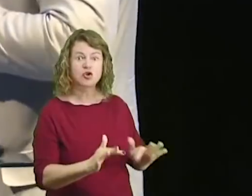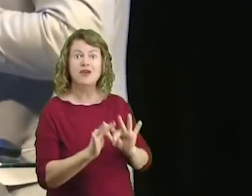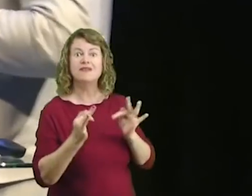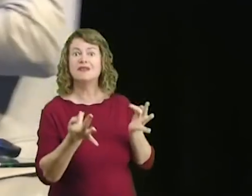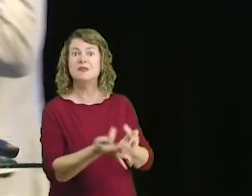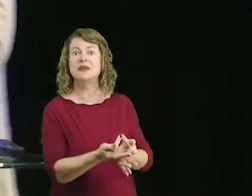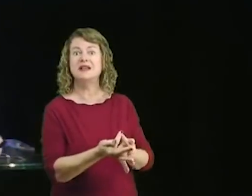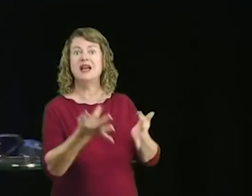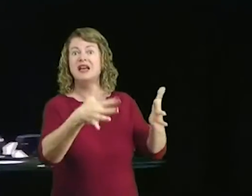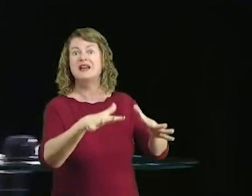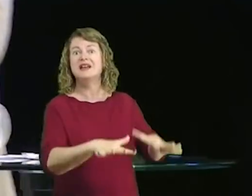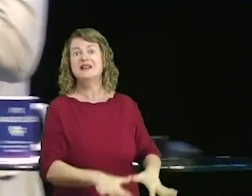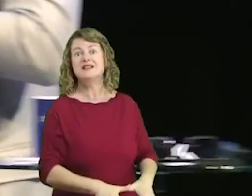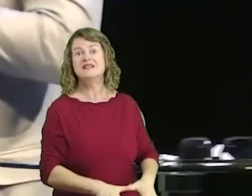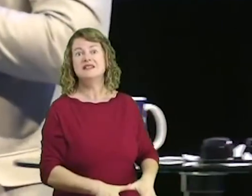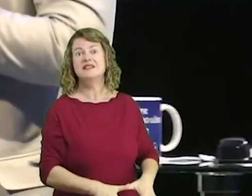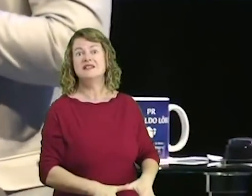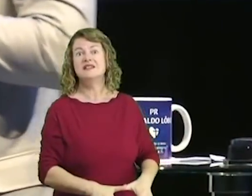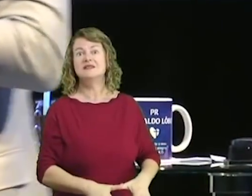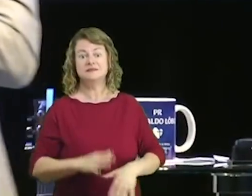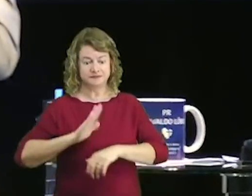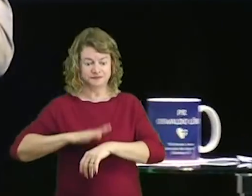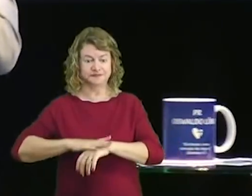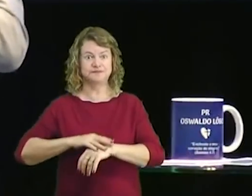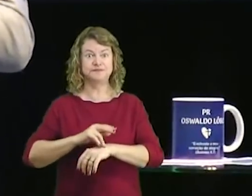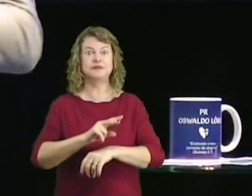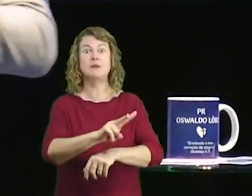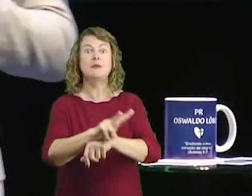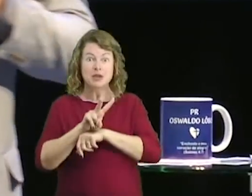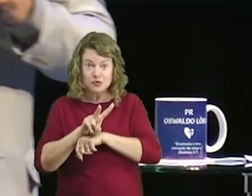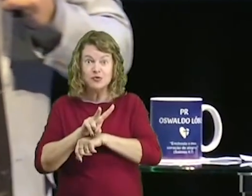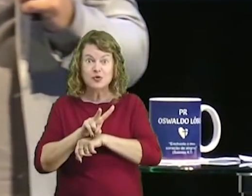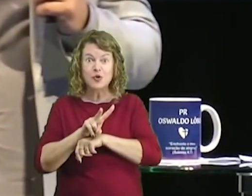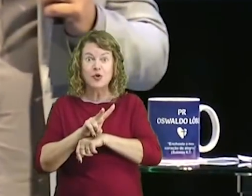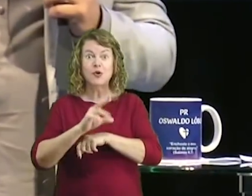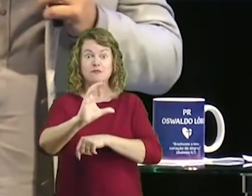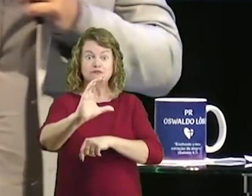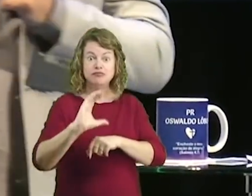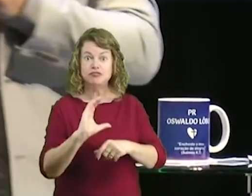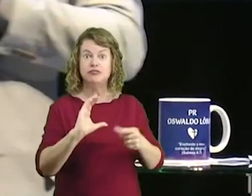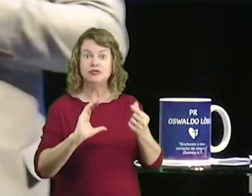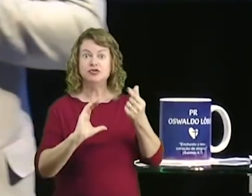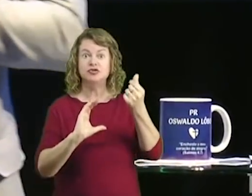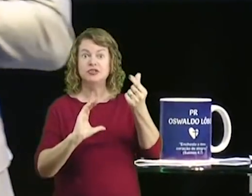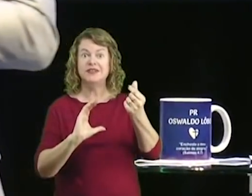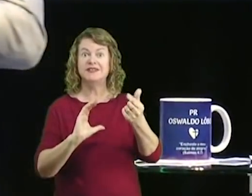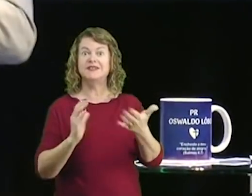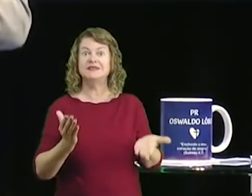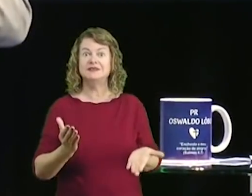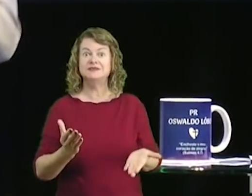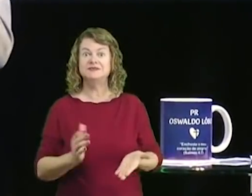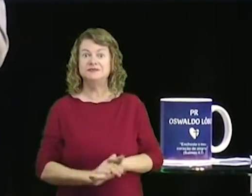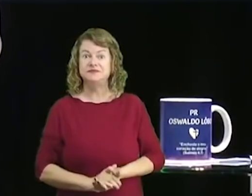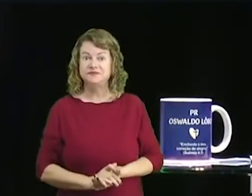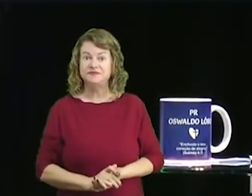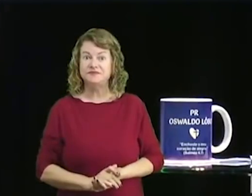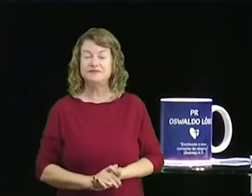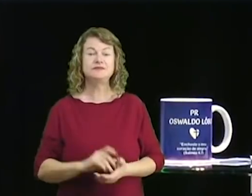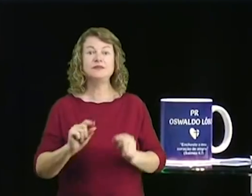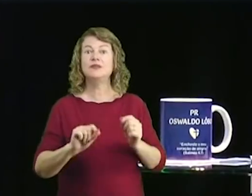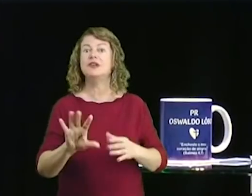empréstimo e ele dá como garantia algo que ele achava que ia permanecer vivo, e ele morreu.